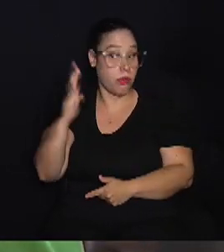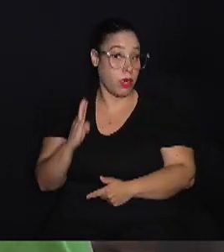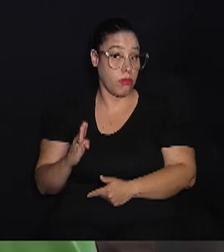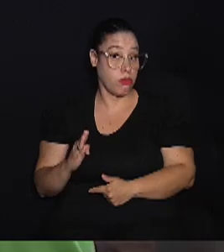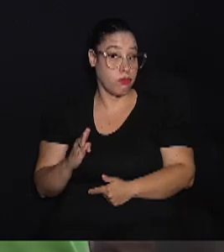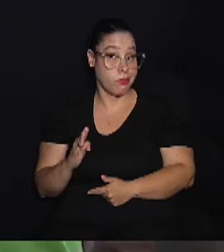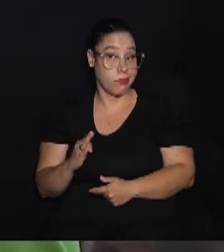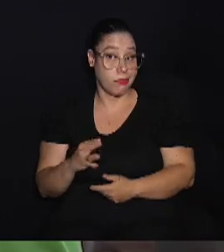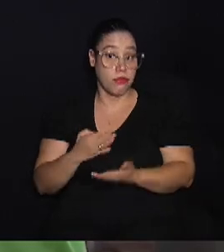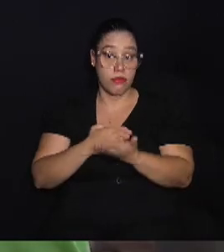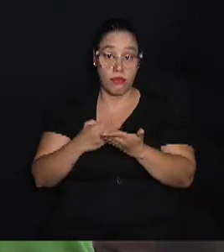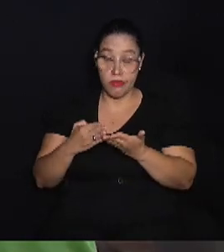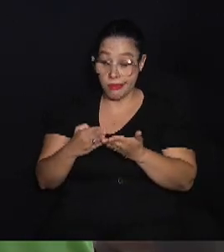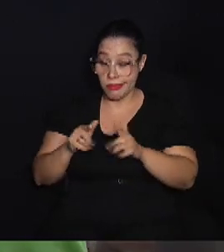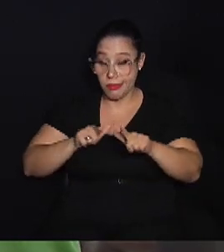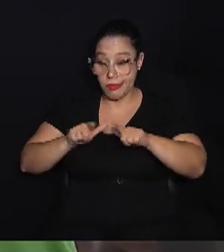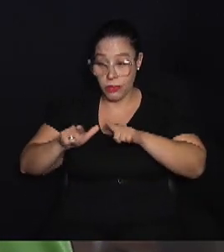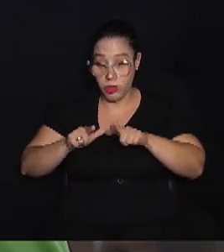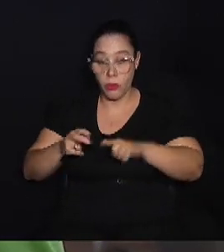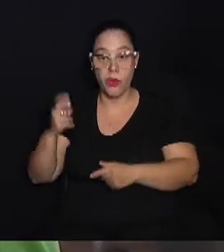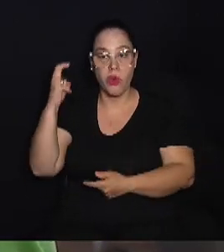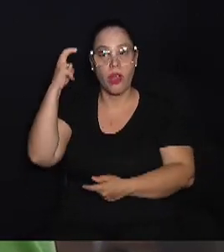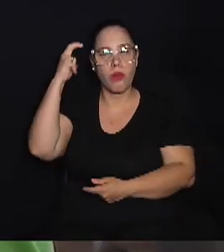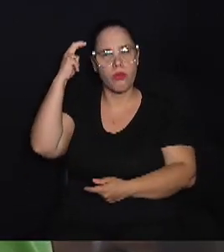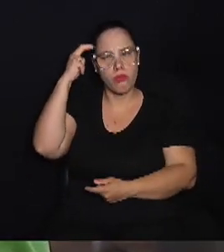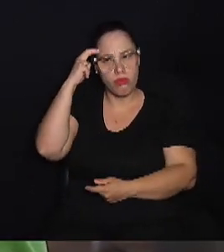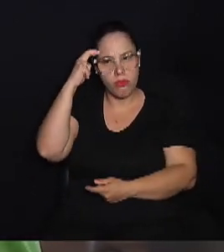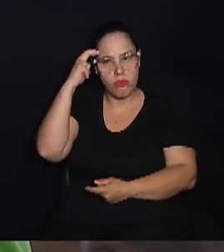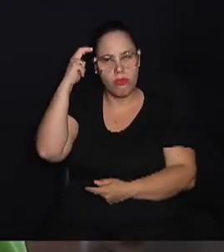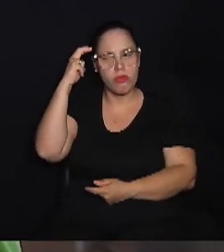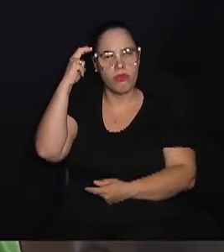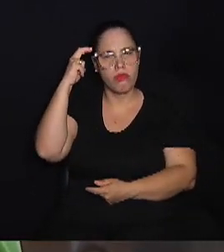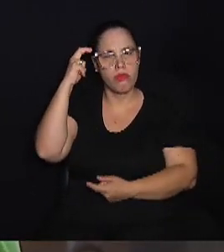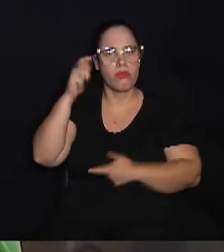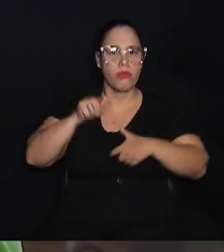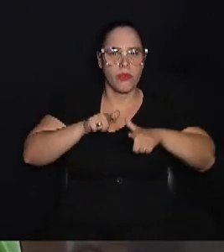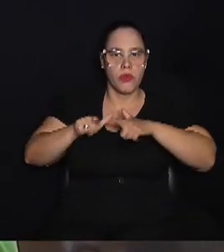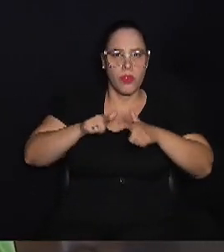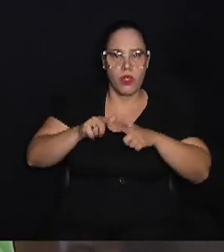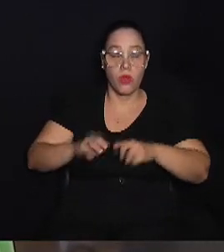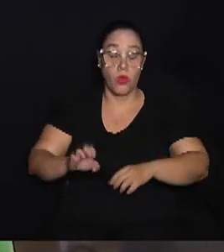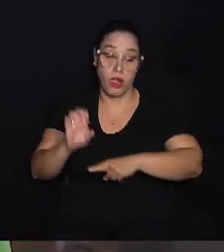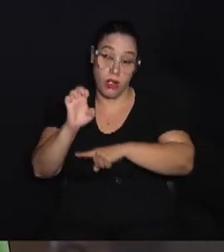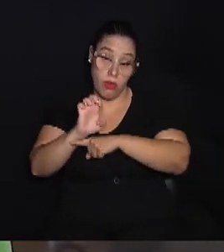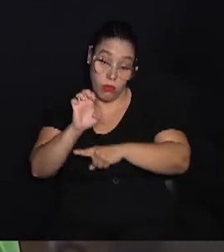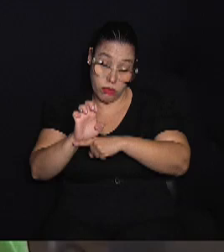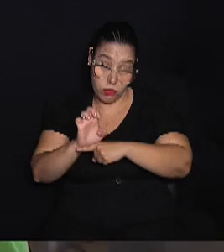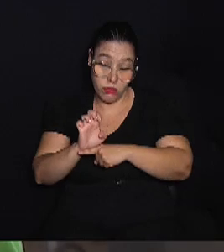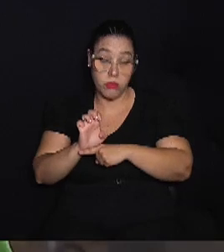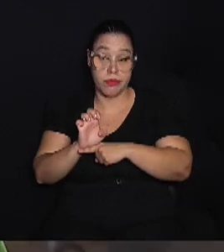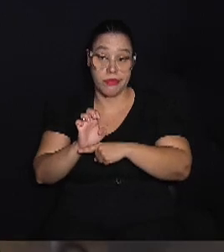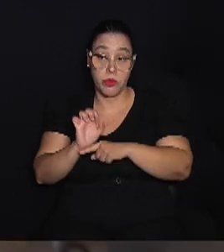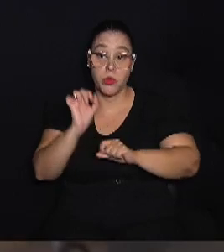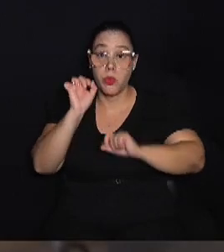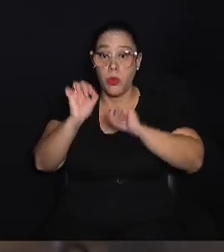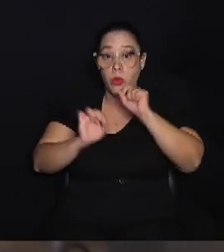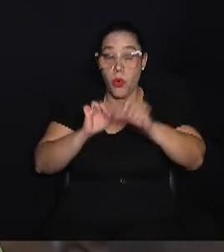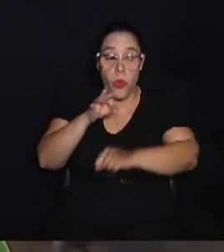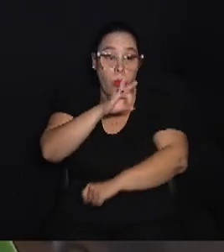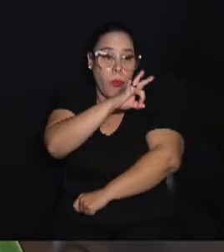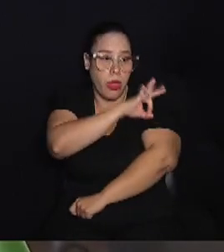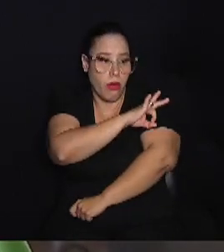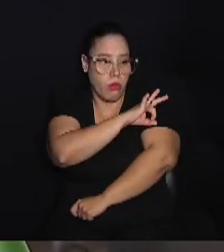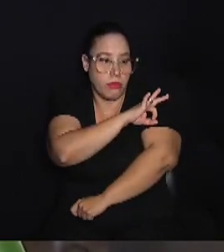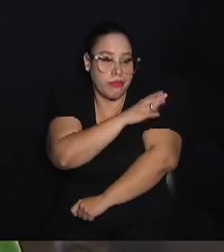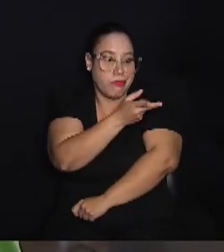aí nós começamos trabalhando a cultura do país, então foi trabalhado sobre o Estado, sobre quem eram os líderes que